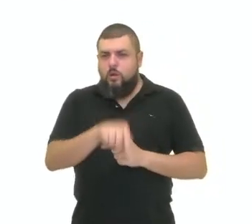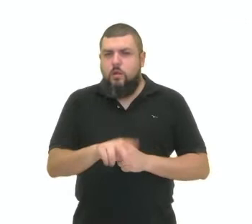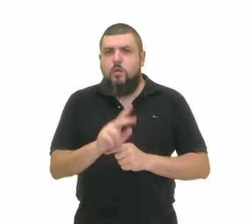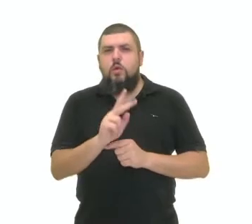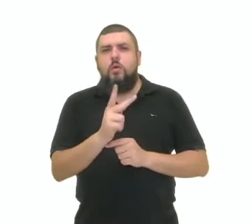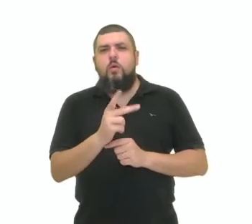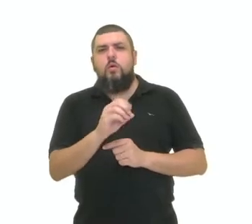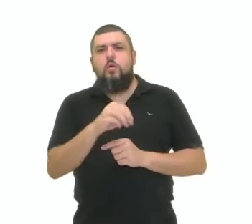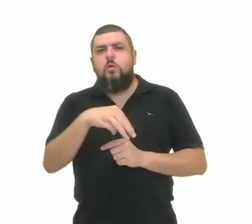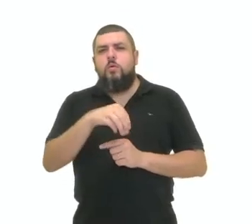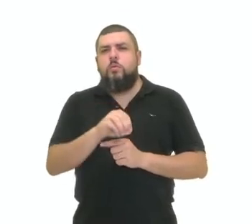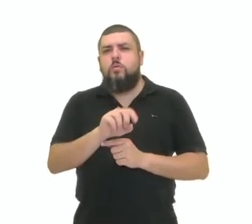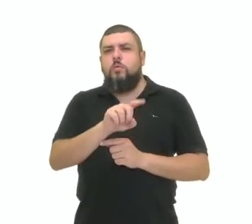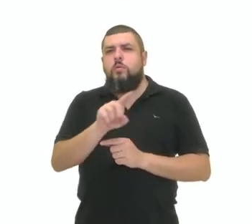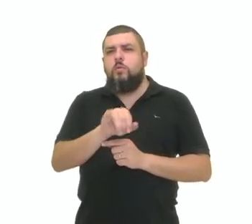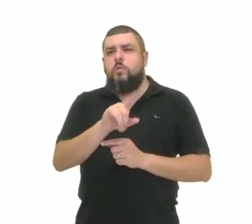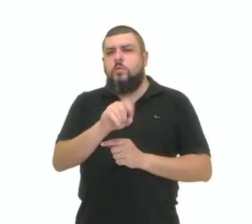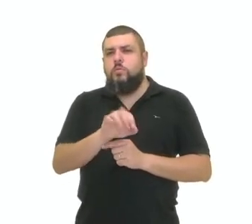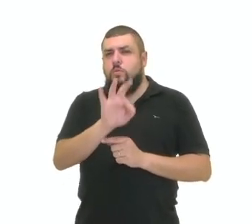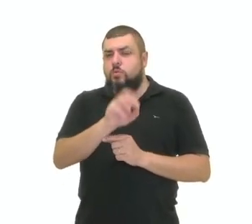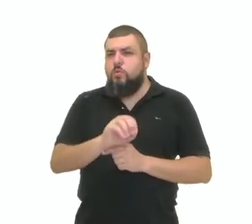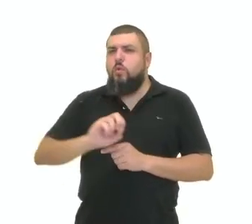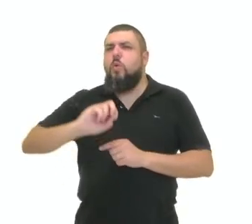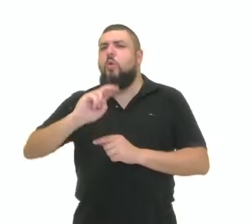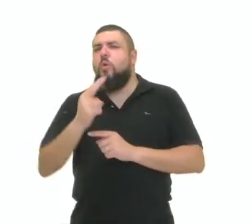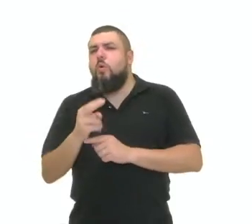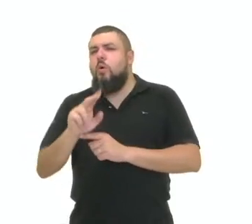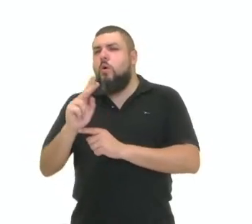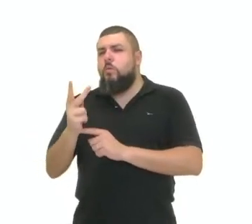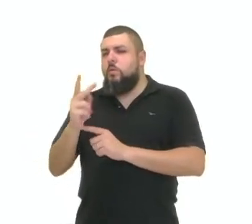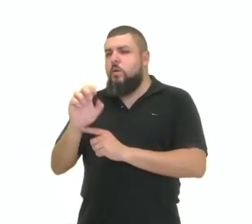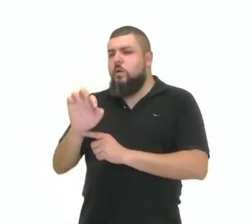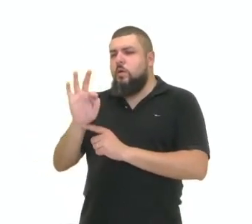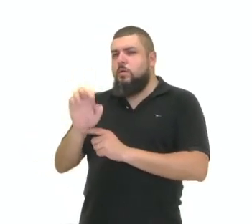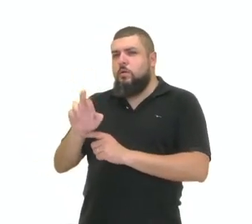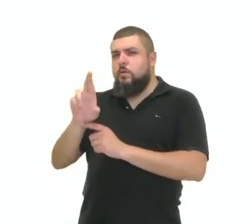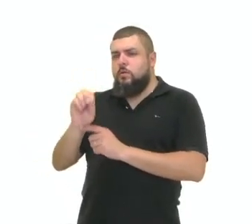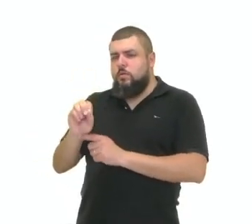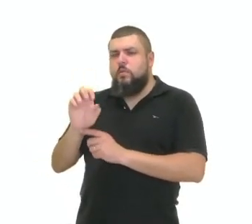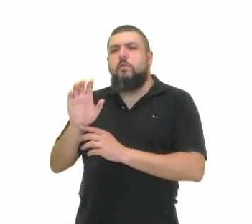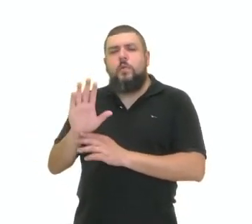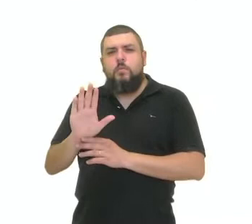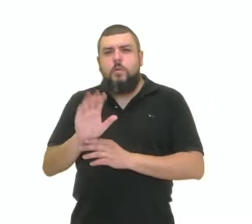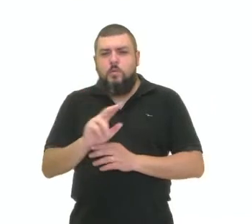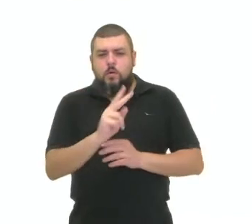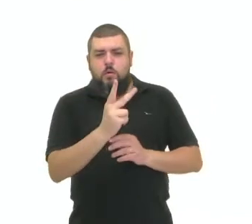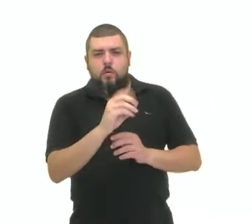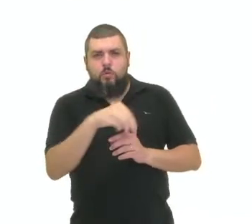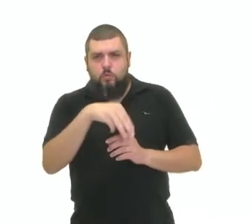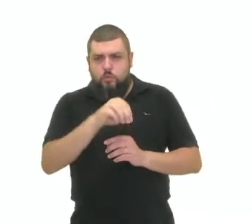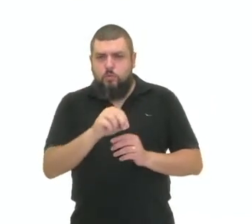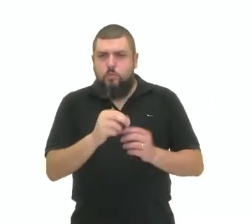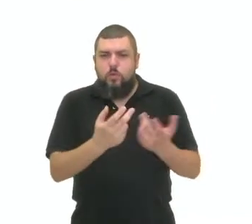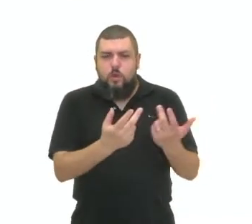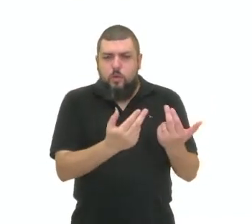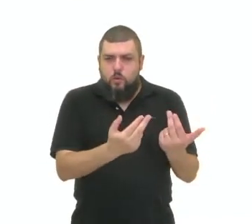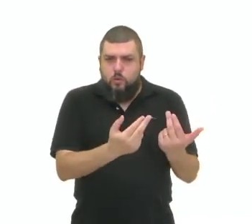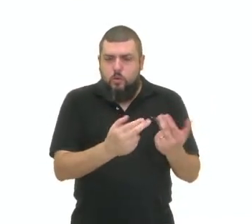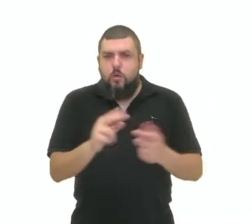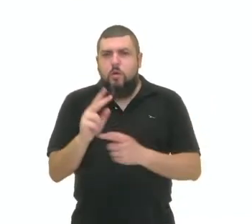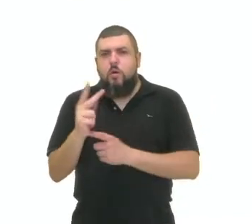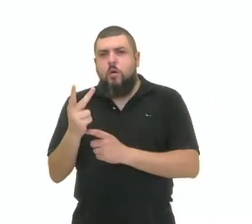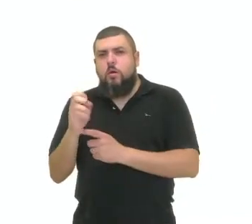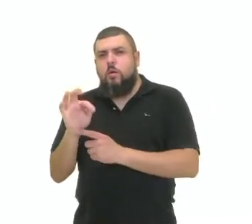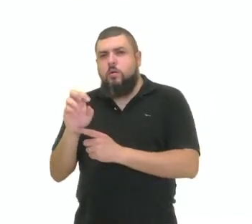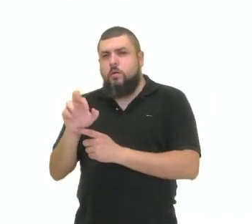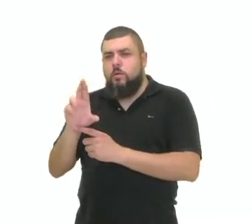ou heterozigotos. Prestem atenção nas palavras. Homo igual hetero, diferente. Então, os